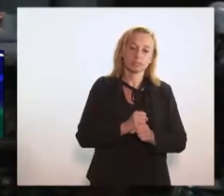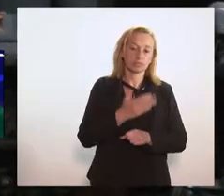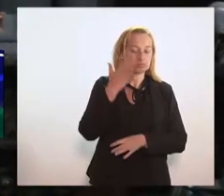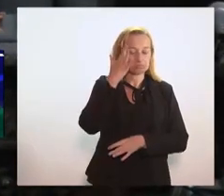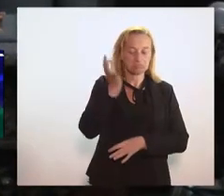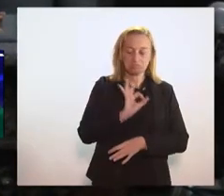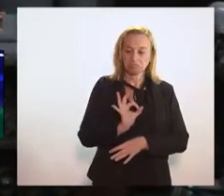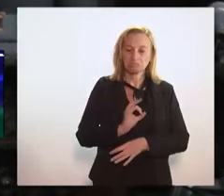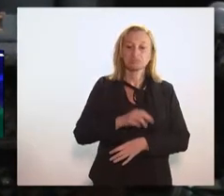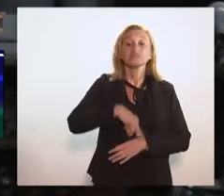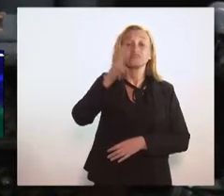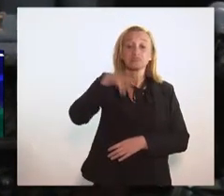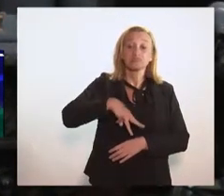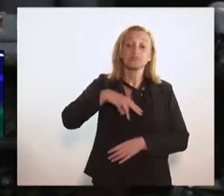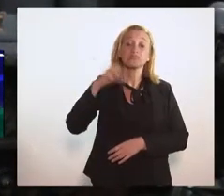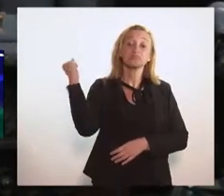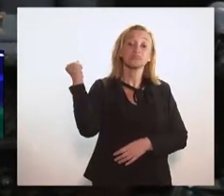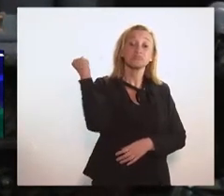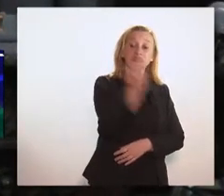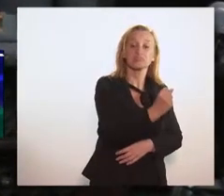saber